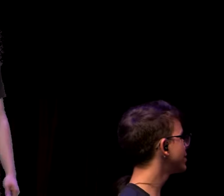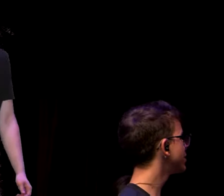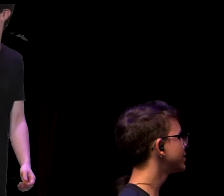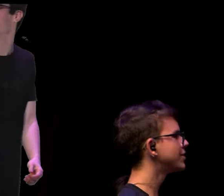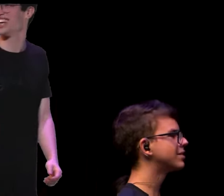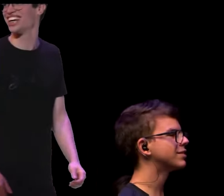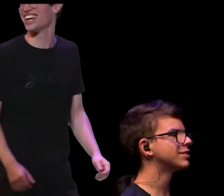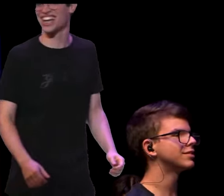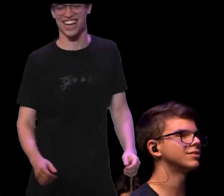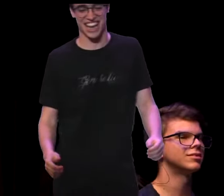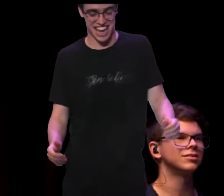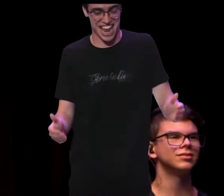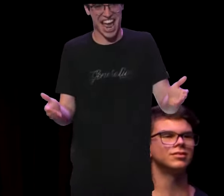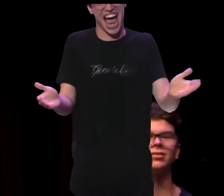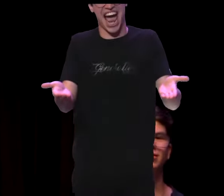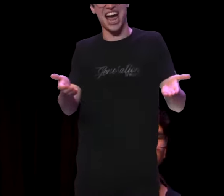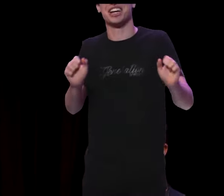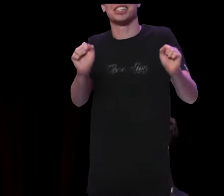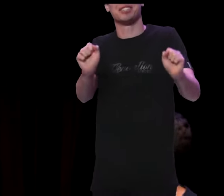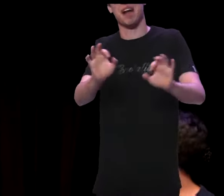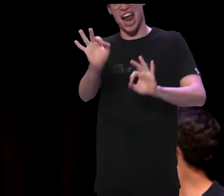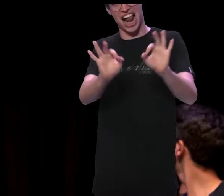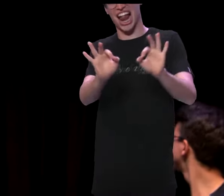Põe o banco da sua cadeira para trás.